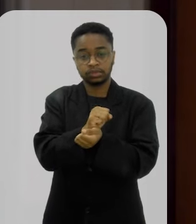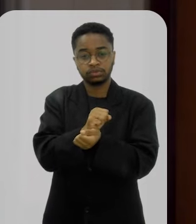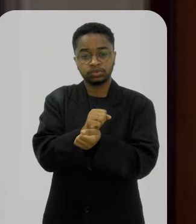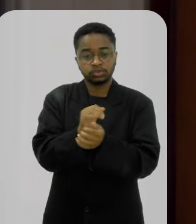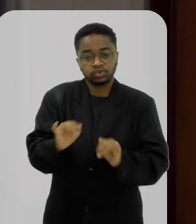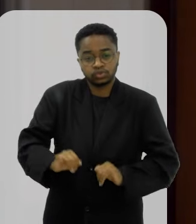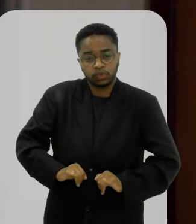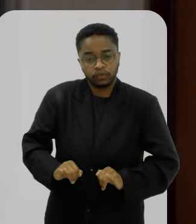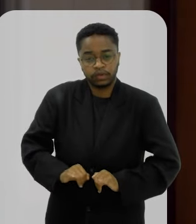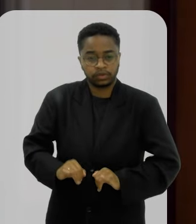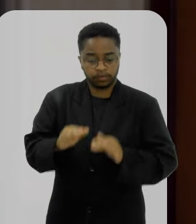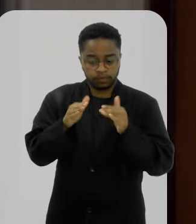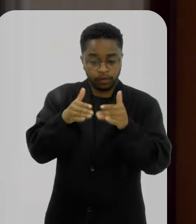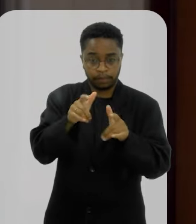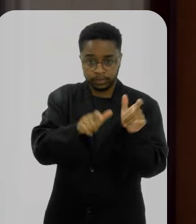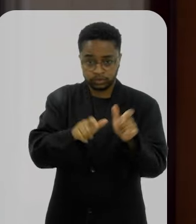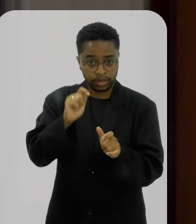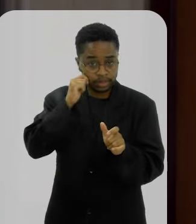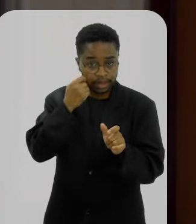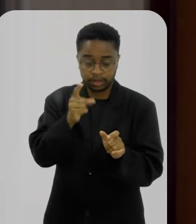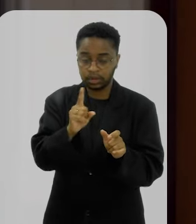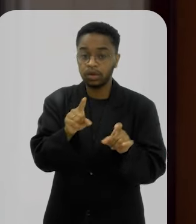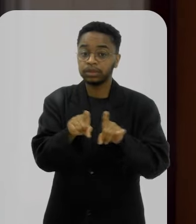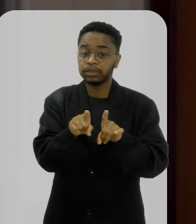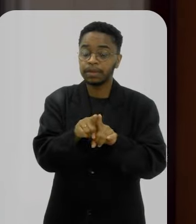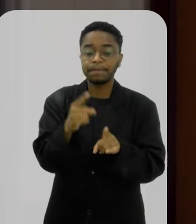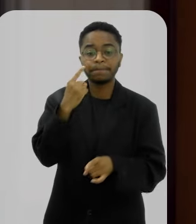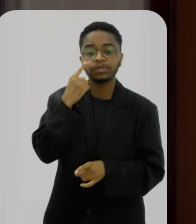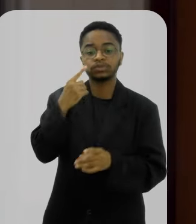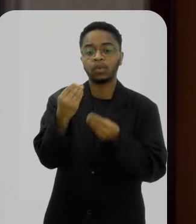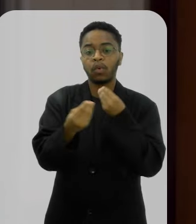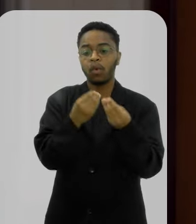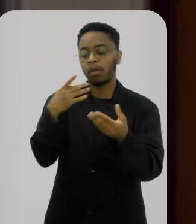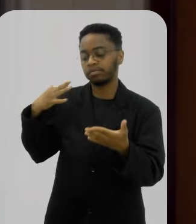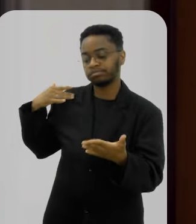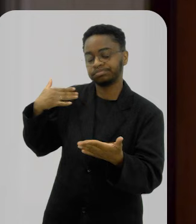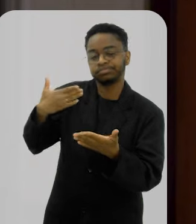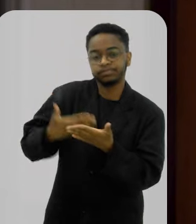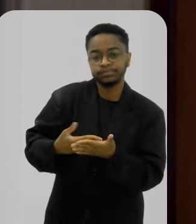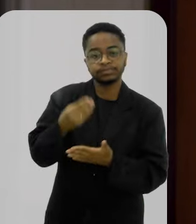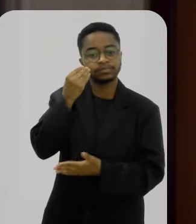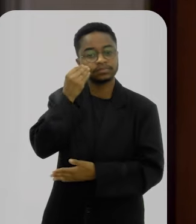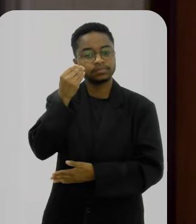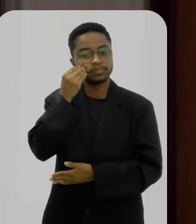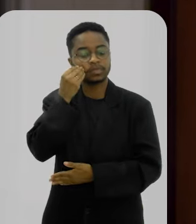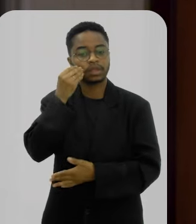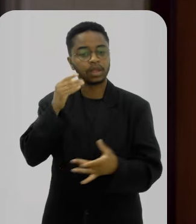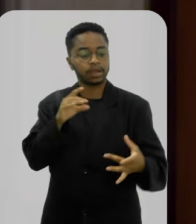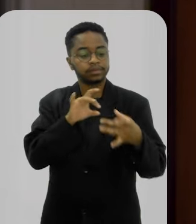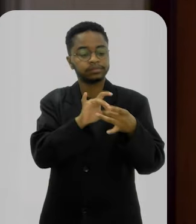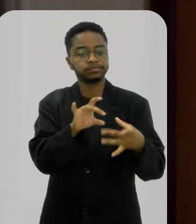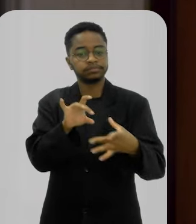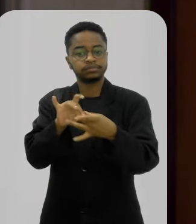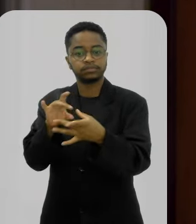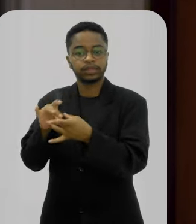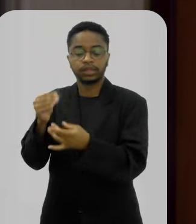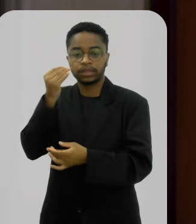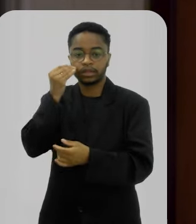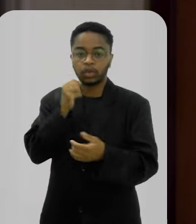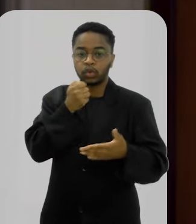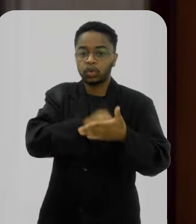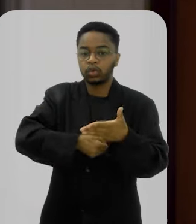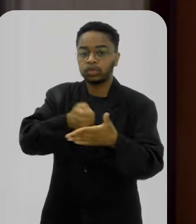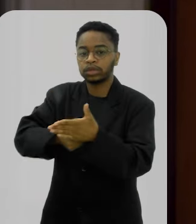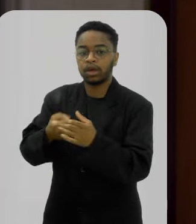da escravidão dolorosa para as pessoas negras, mas também em como elas ao longo da história buscaram associações